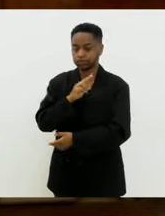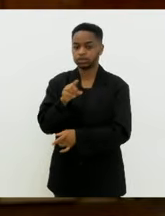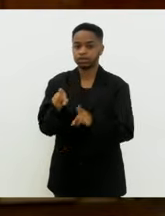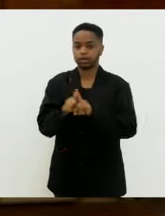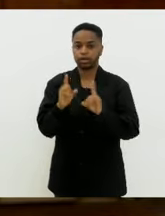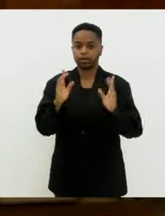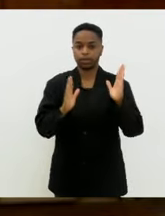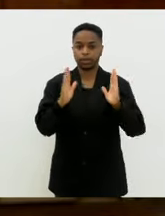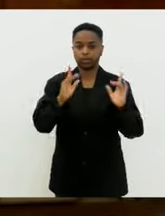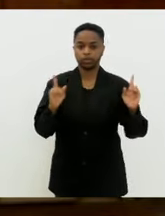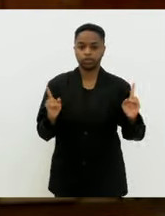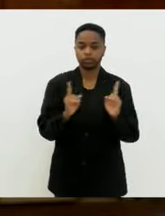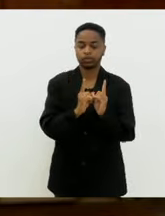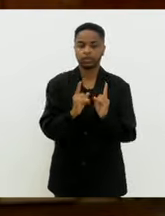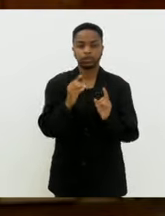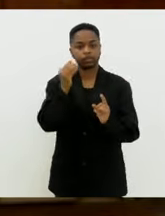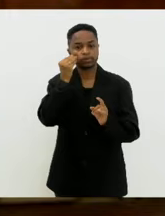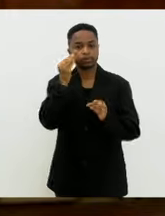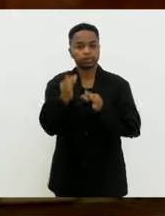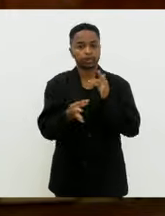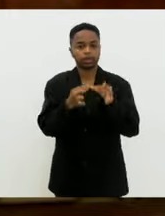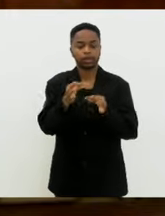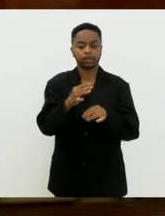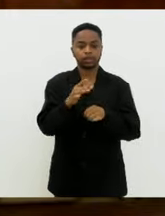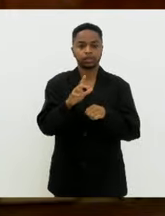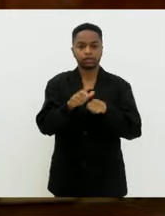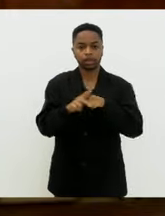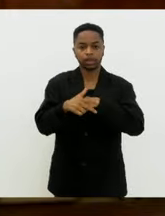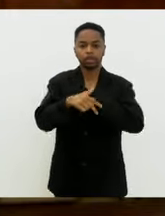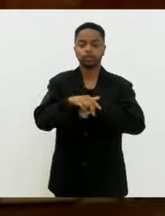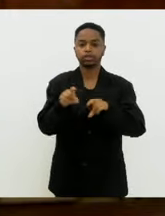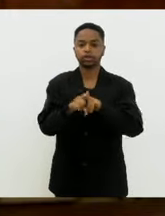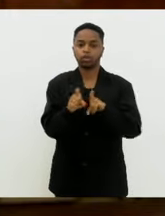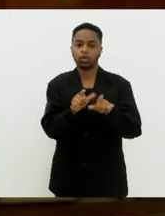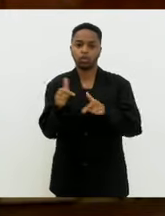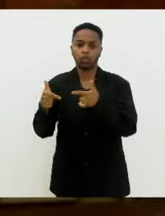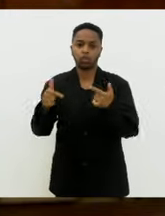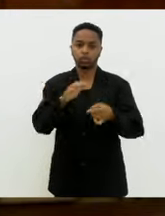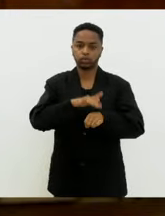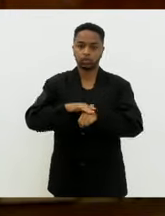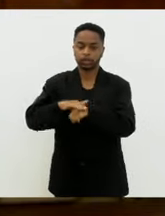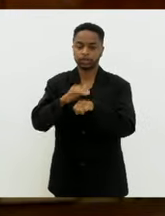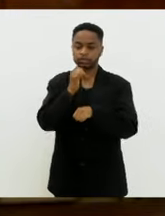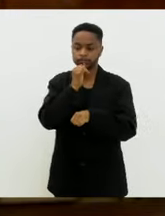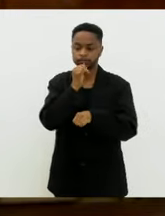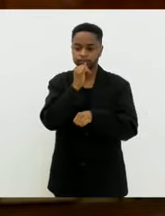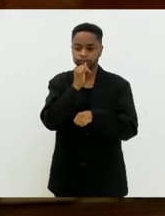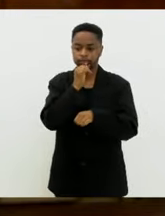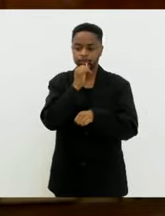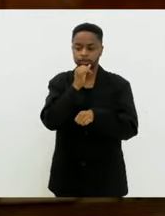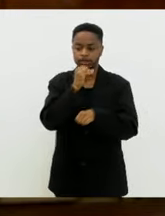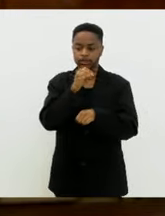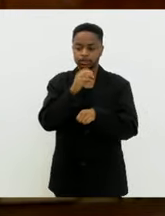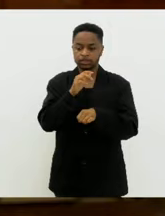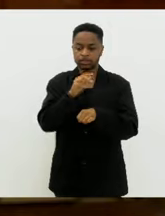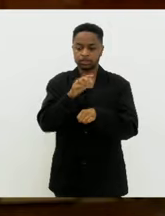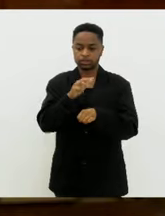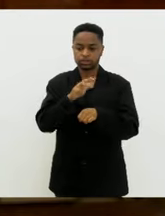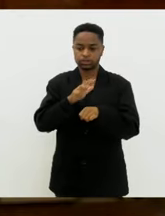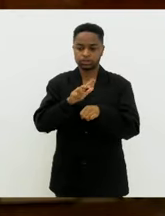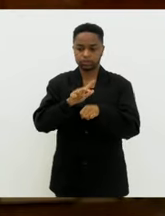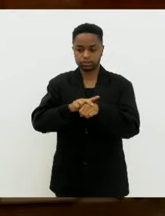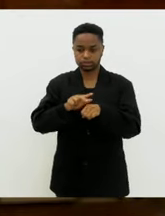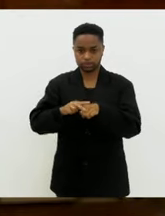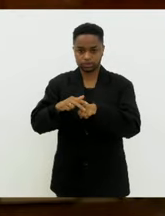provisório do tratamento de dengue e outras doenças correlatas, como zika, chikungunya. Eu tive, senhor